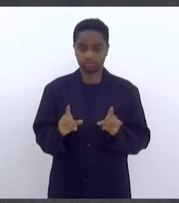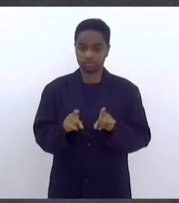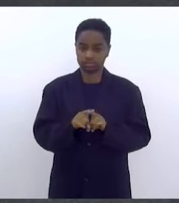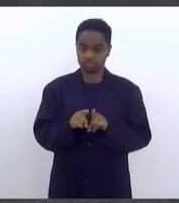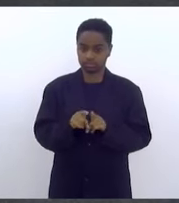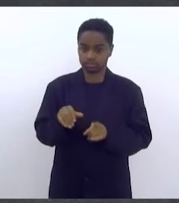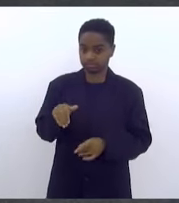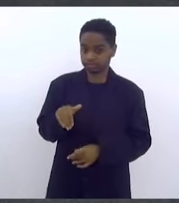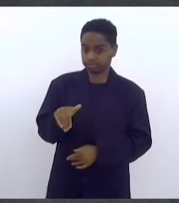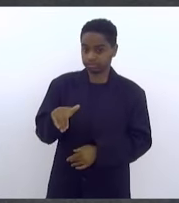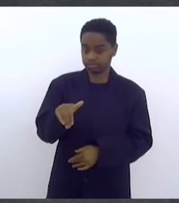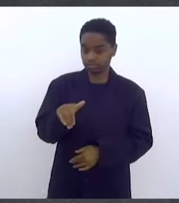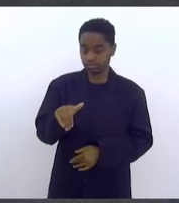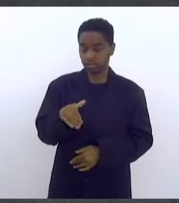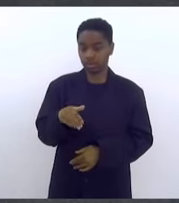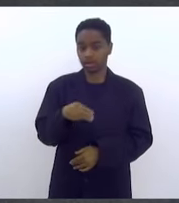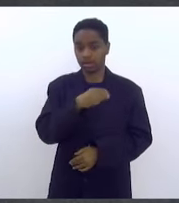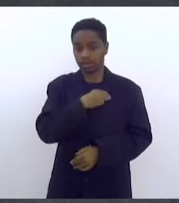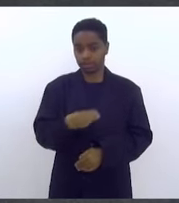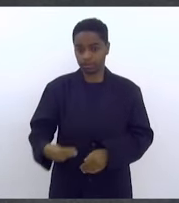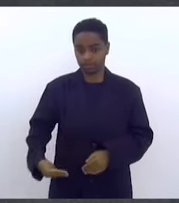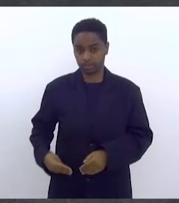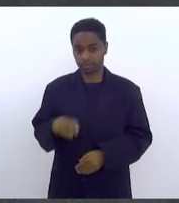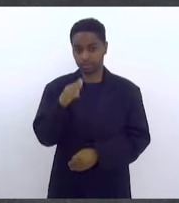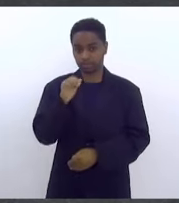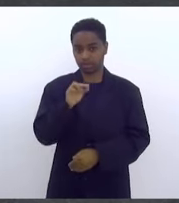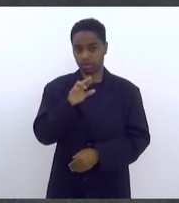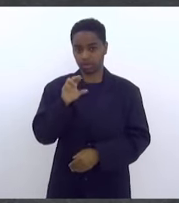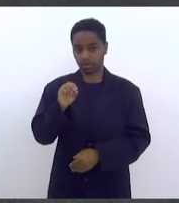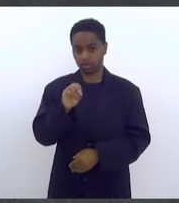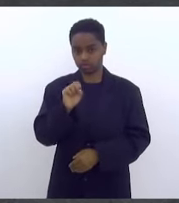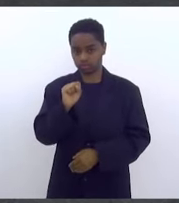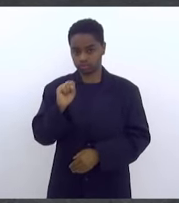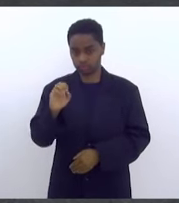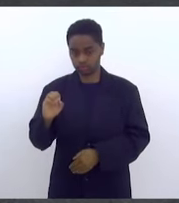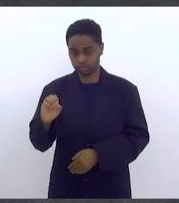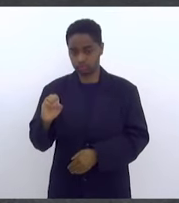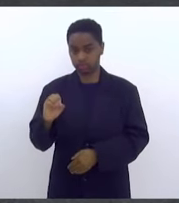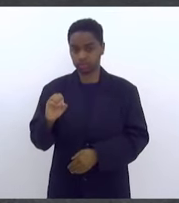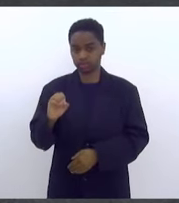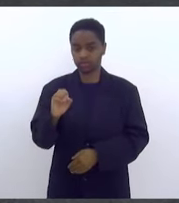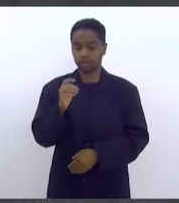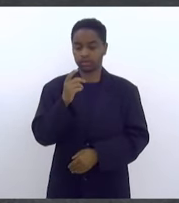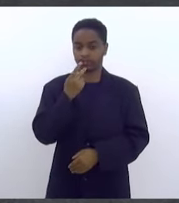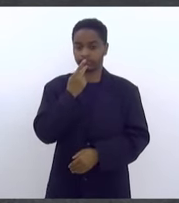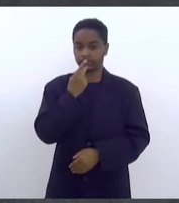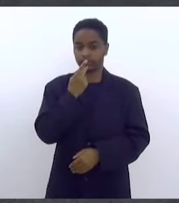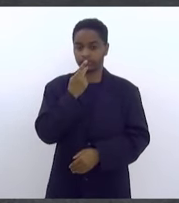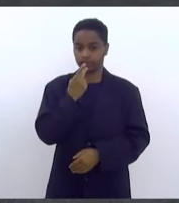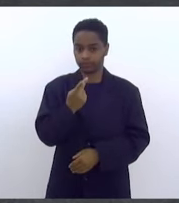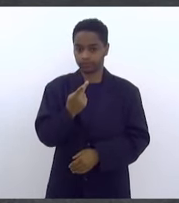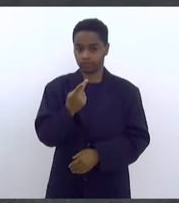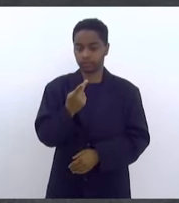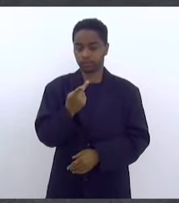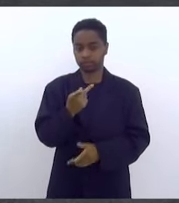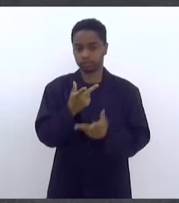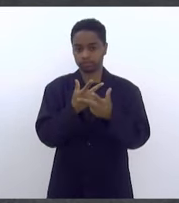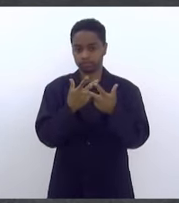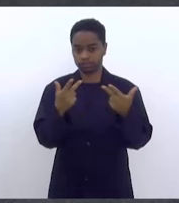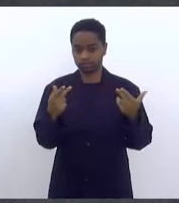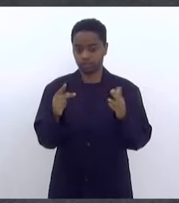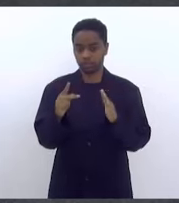recentemente, o ministro Barroso, do Supremo, relatando um caso